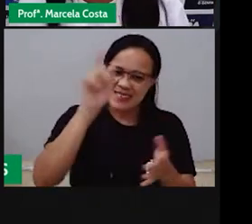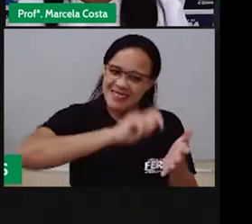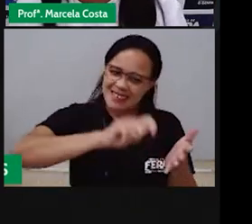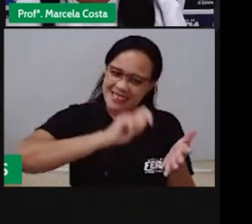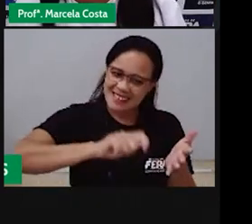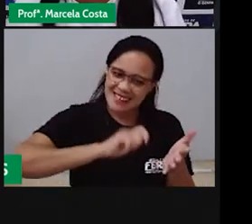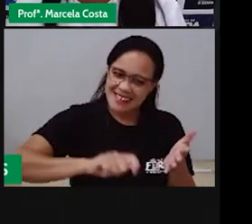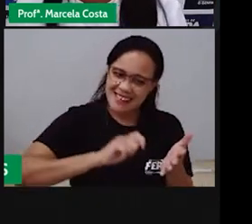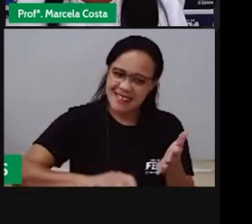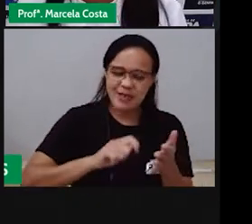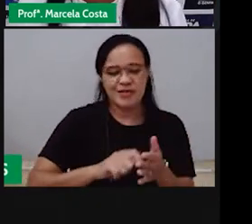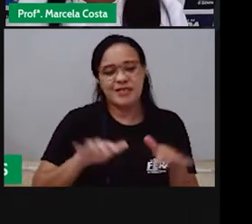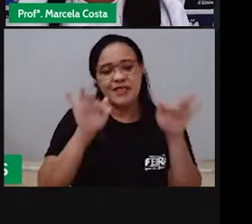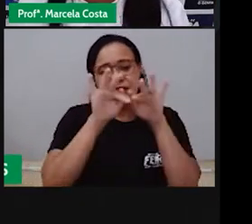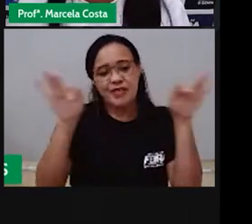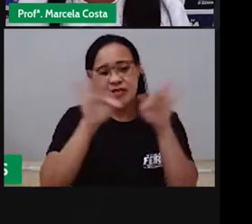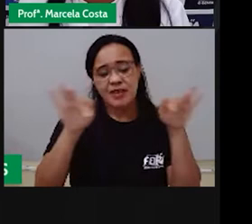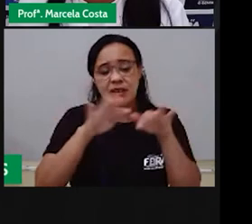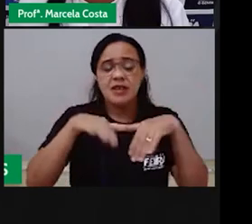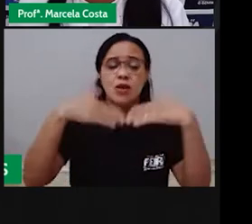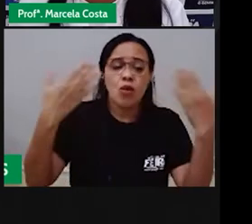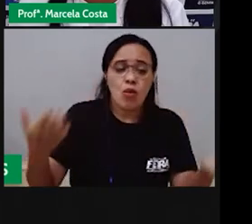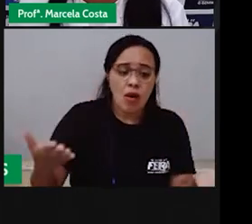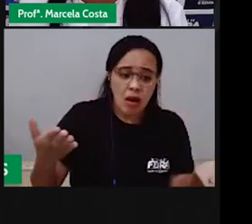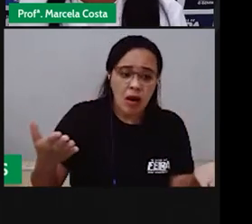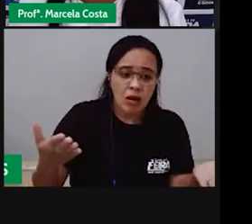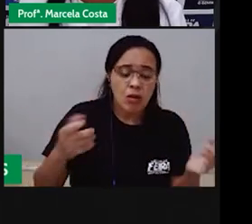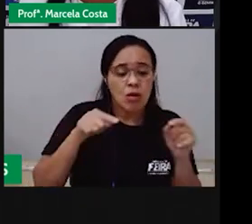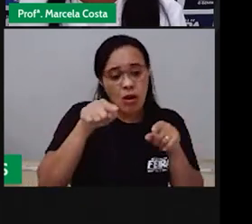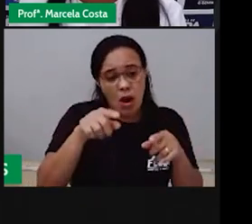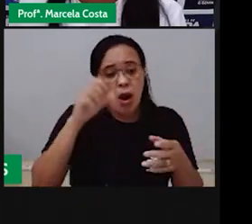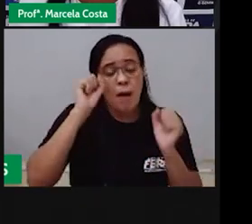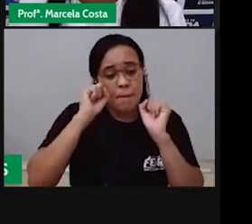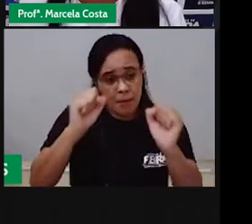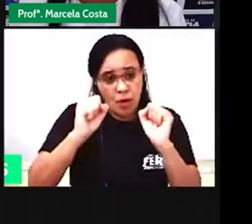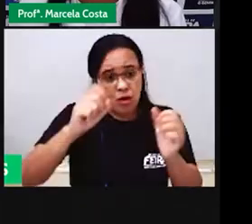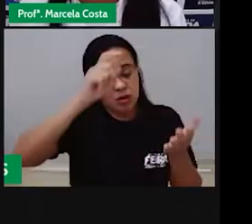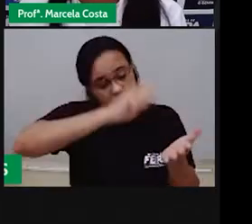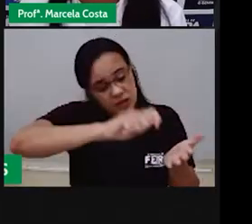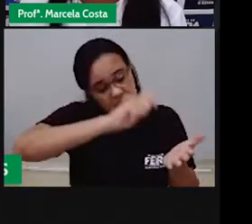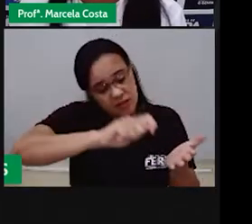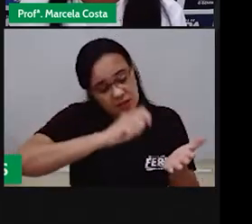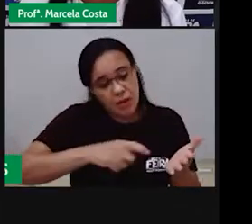Então, que frase a gente pode escrever usando essa palavra?